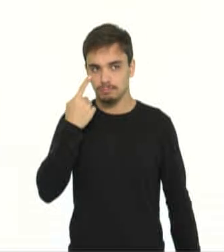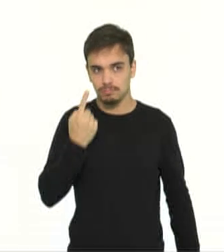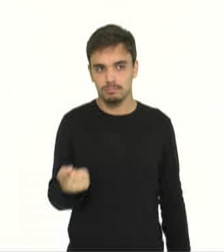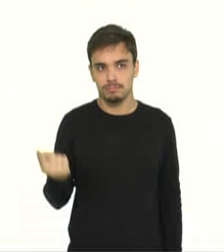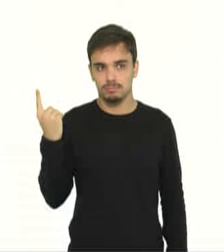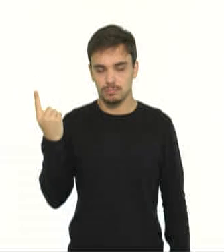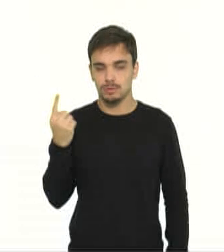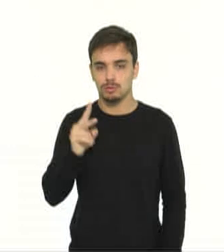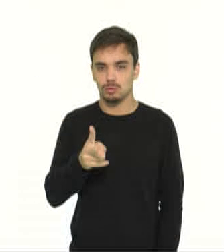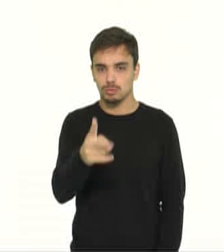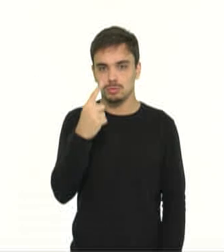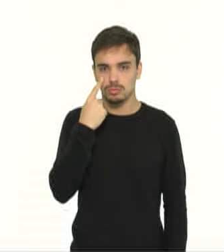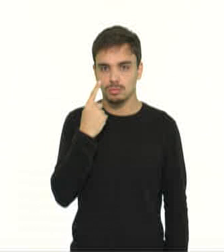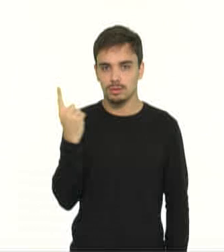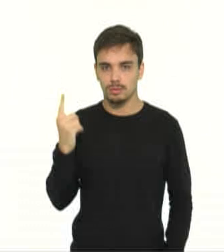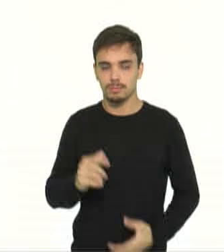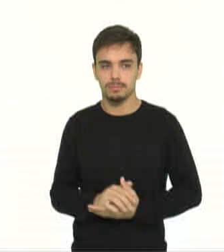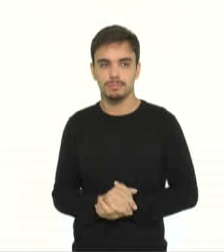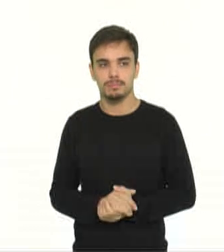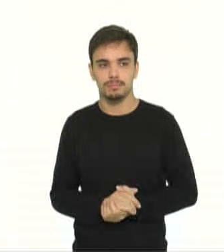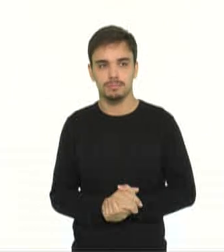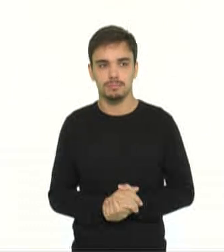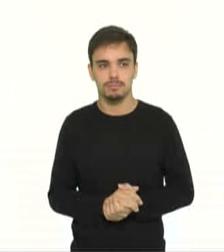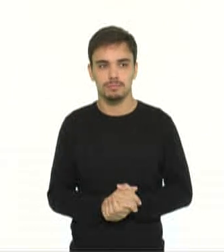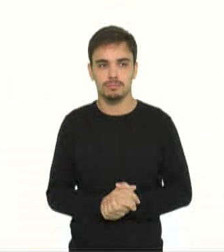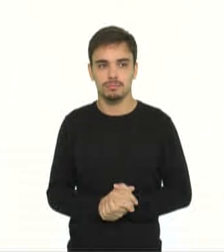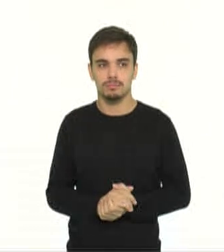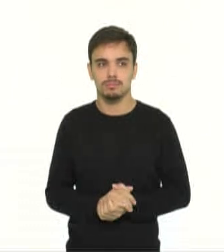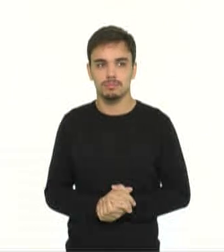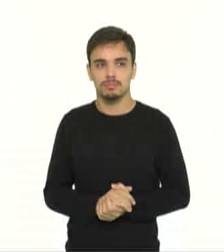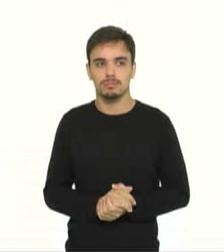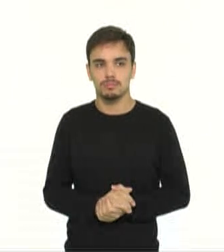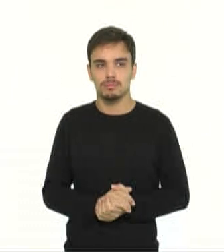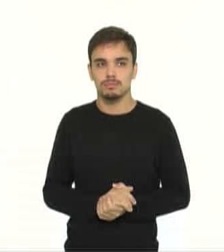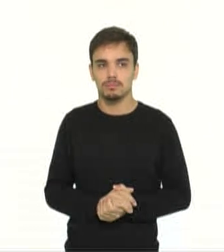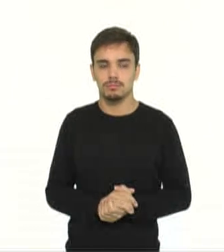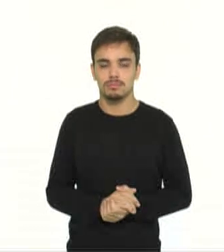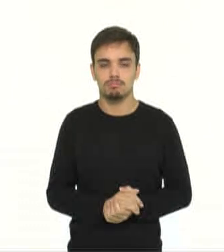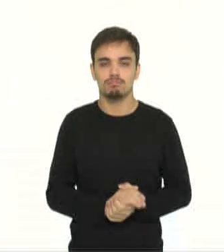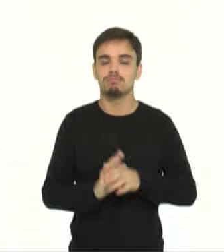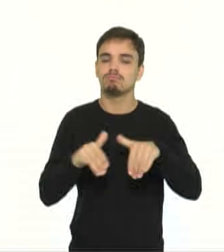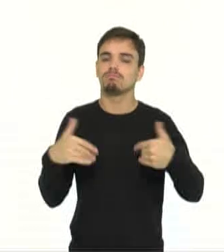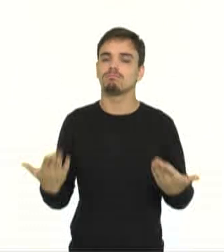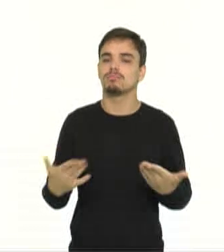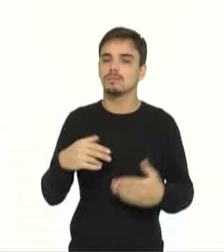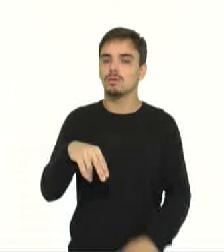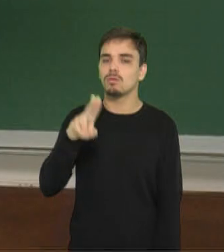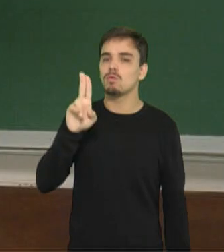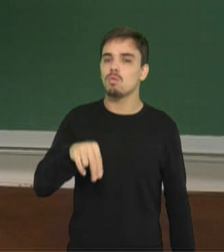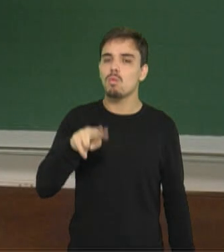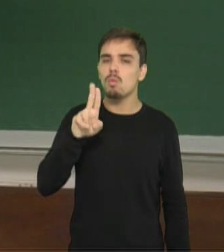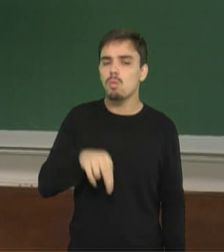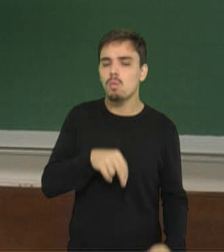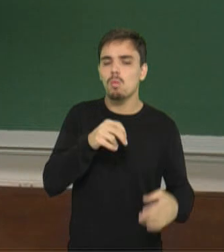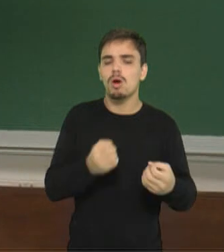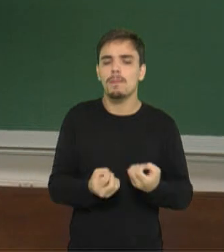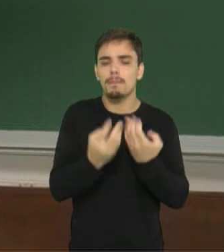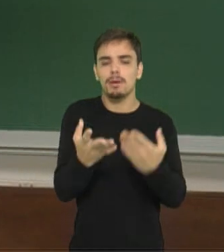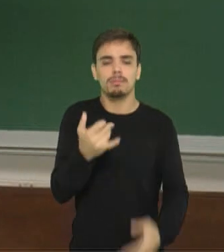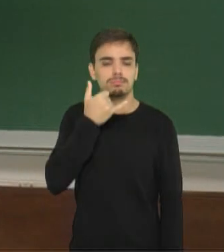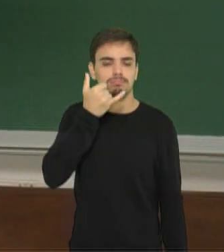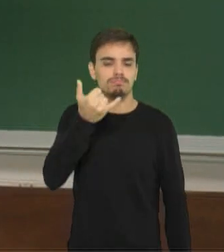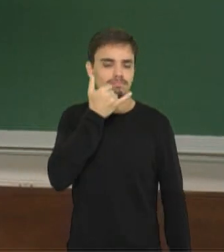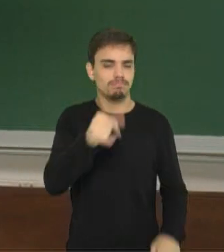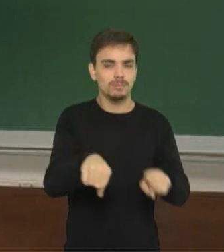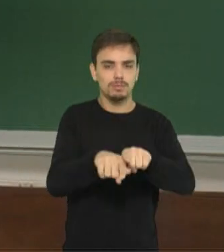share personal information such as your home address or phone number online, né? Nunca divulgue o seu telefone, o seu